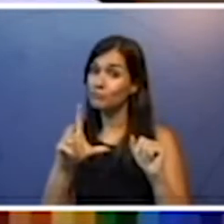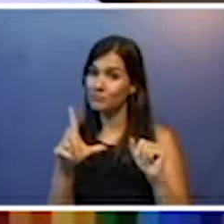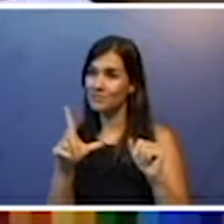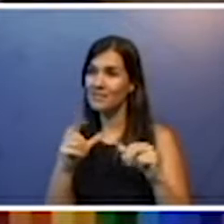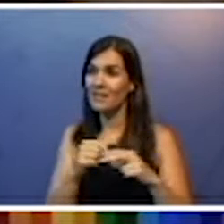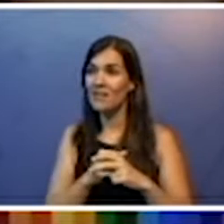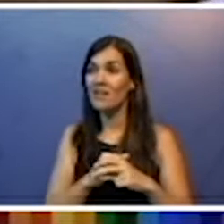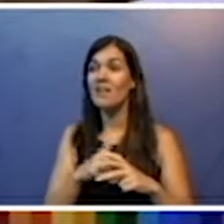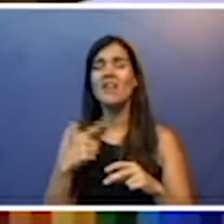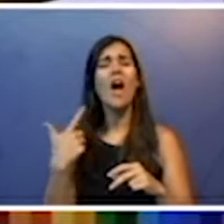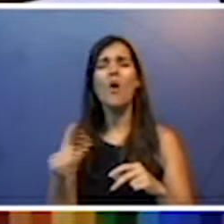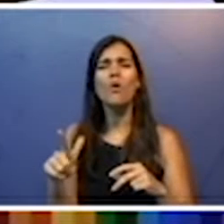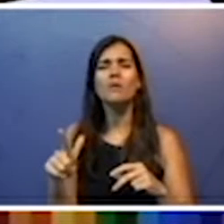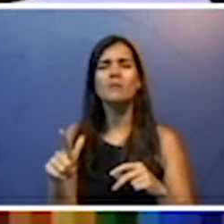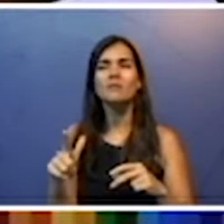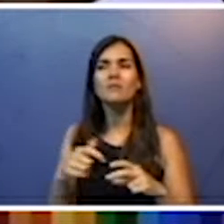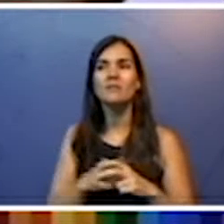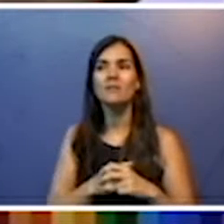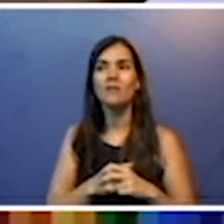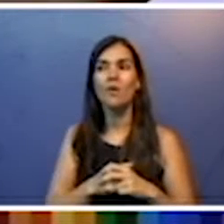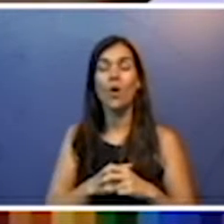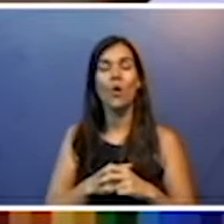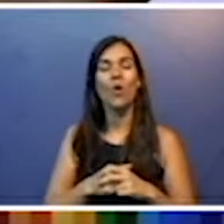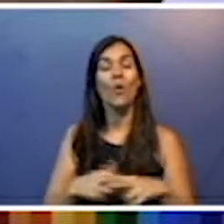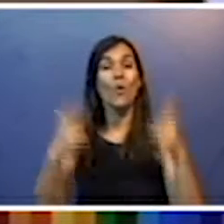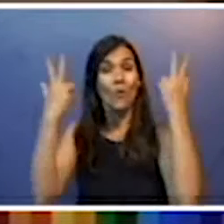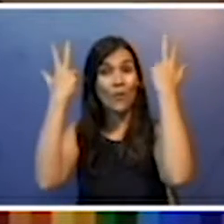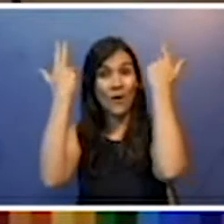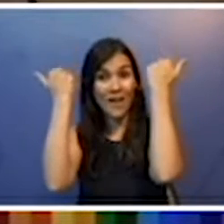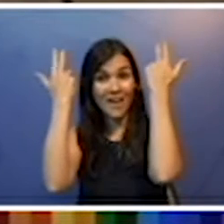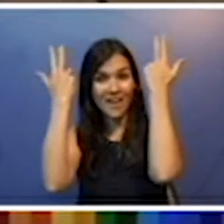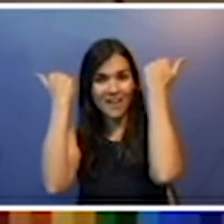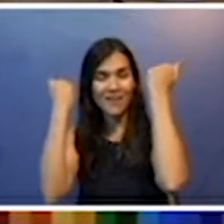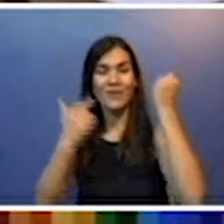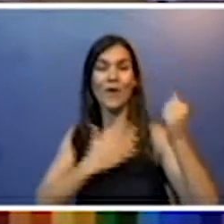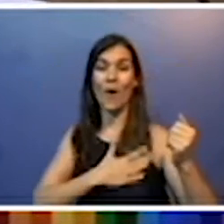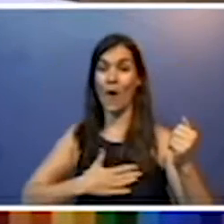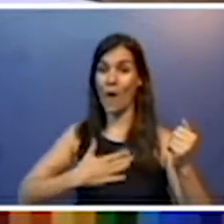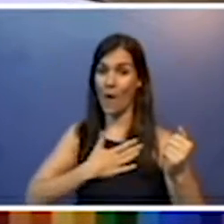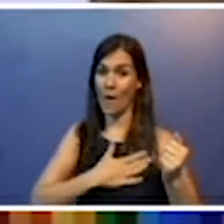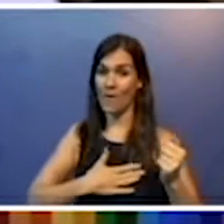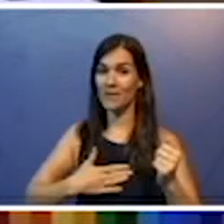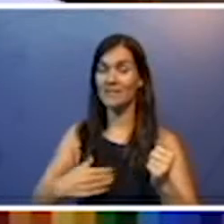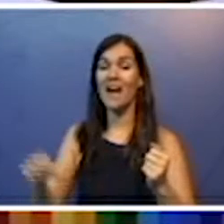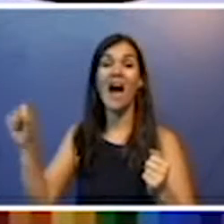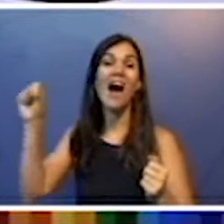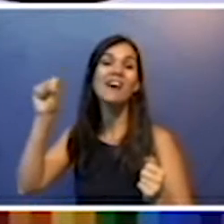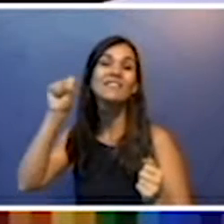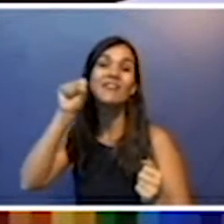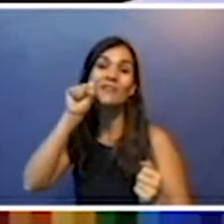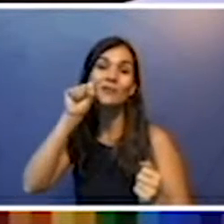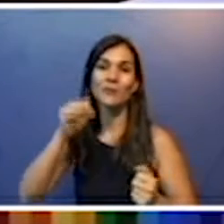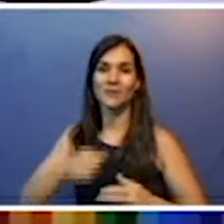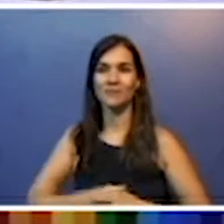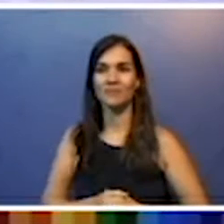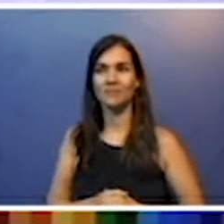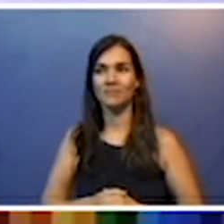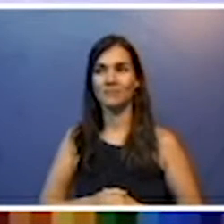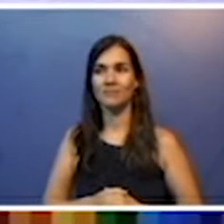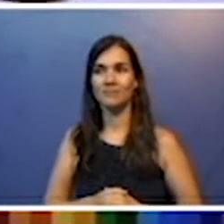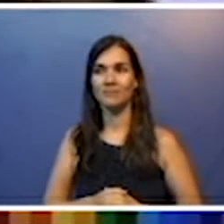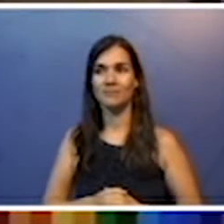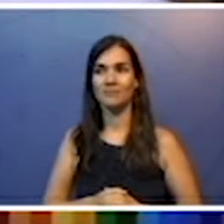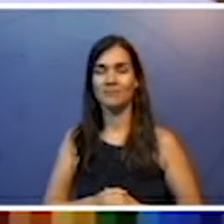segunda alternativa. O coelho gosta de cenoura. Esse coelho com a